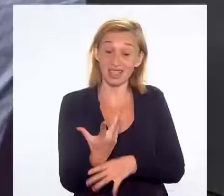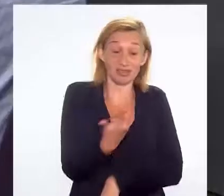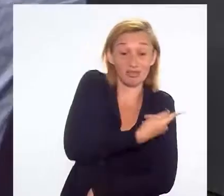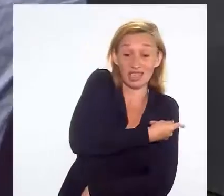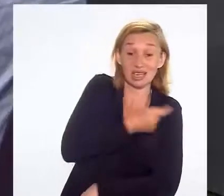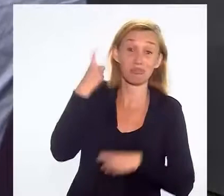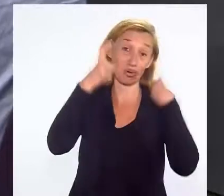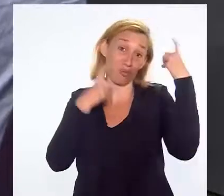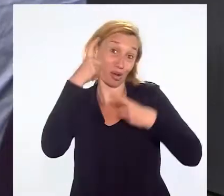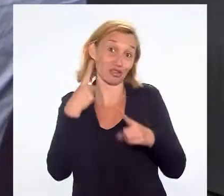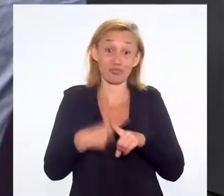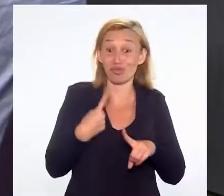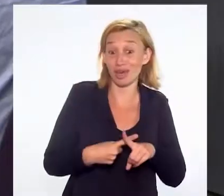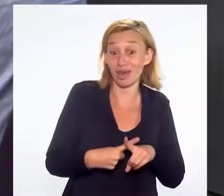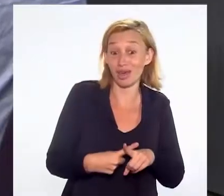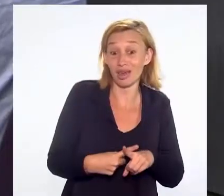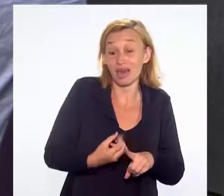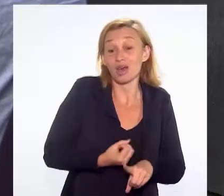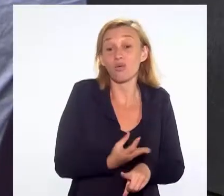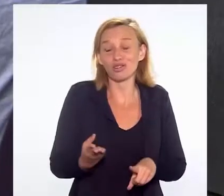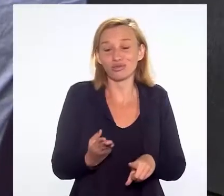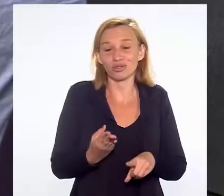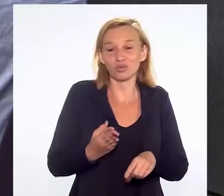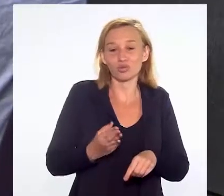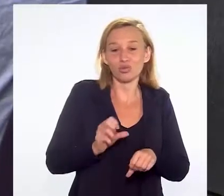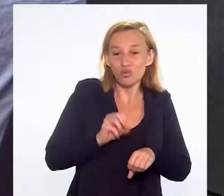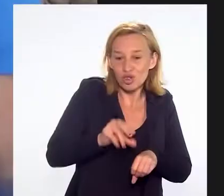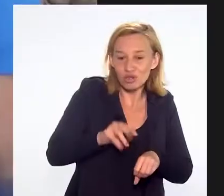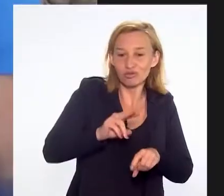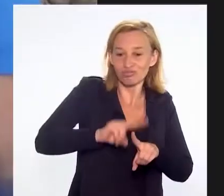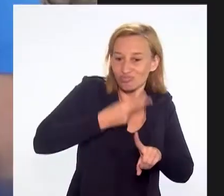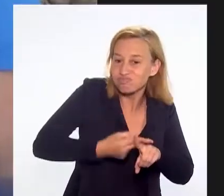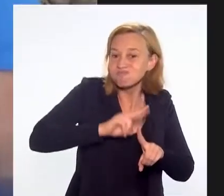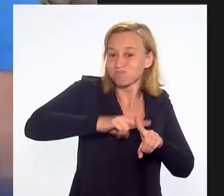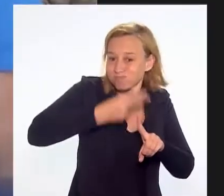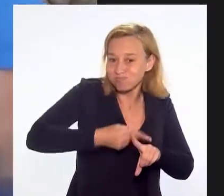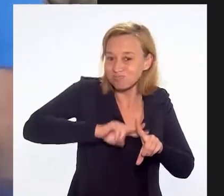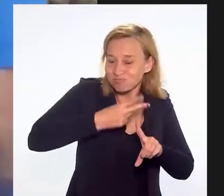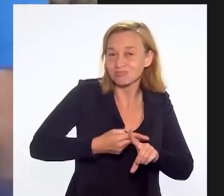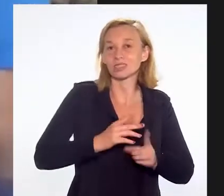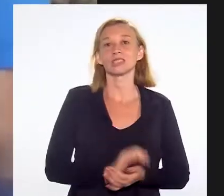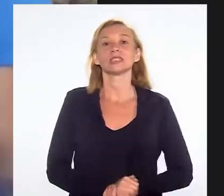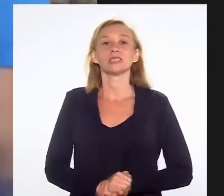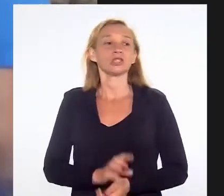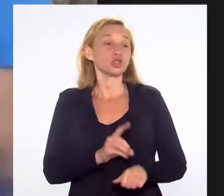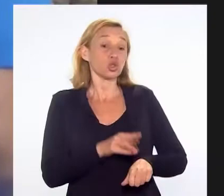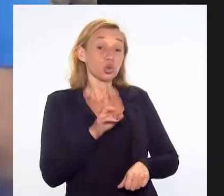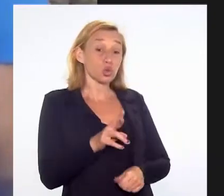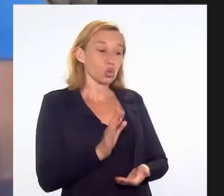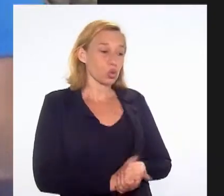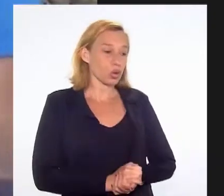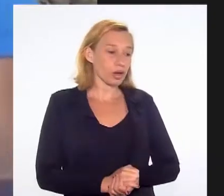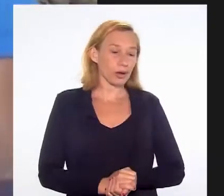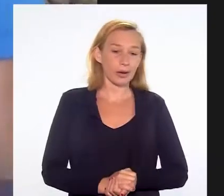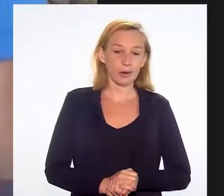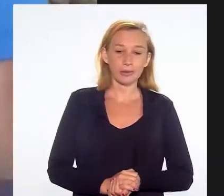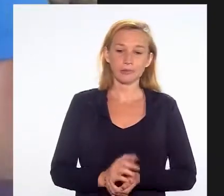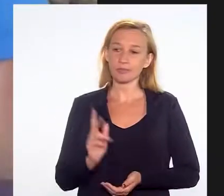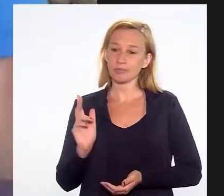fabricação. Então, isso é muito preocupante, porque enquanto isso, o vírus continua se